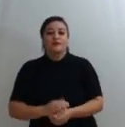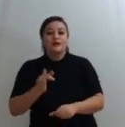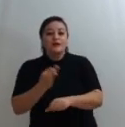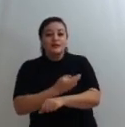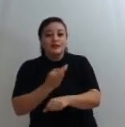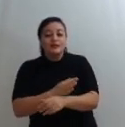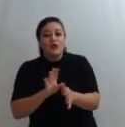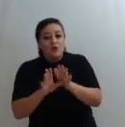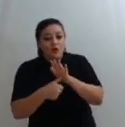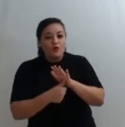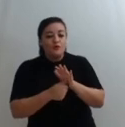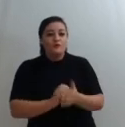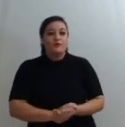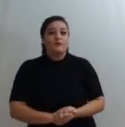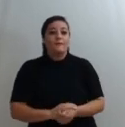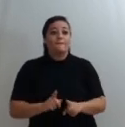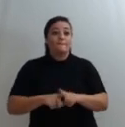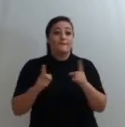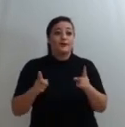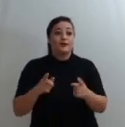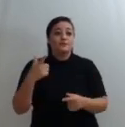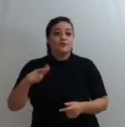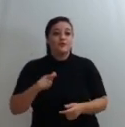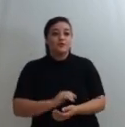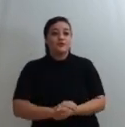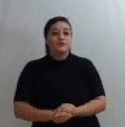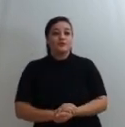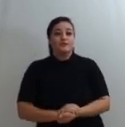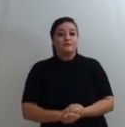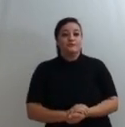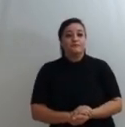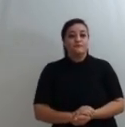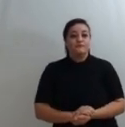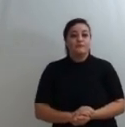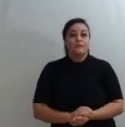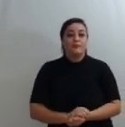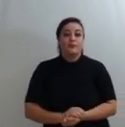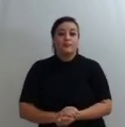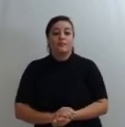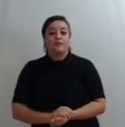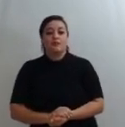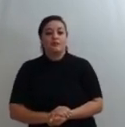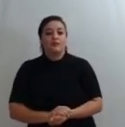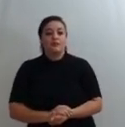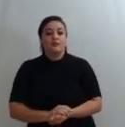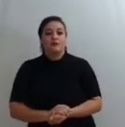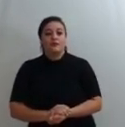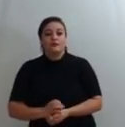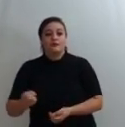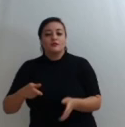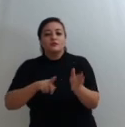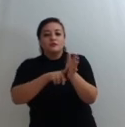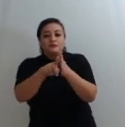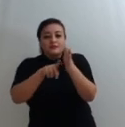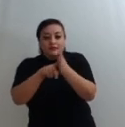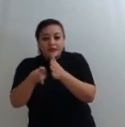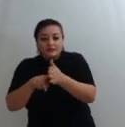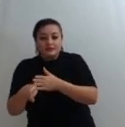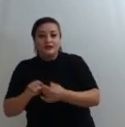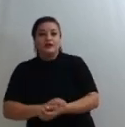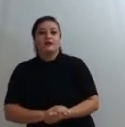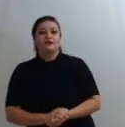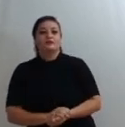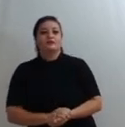outro lado, essa possibilidade da análise das